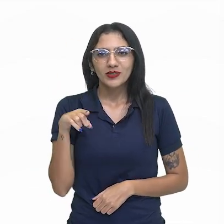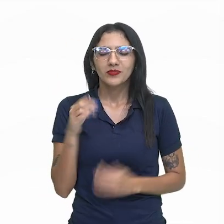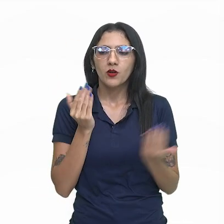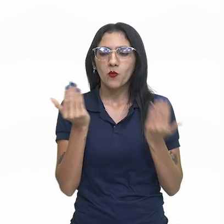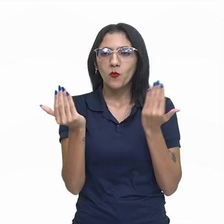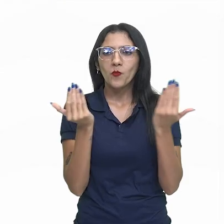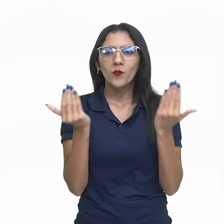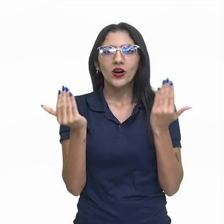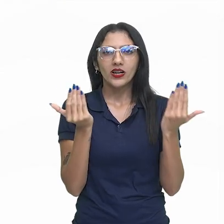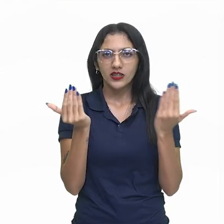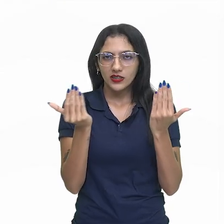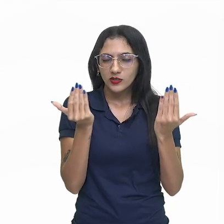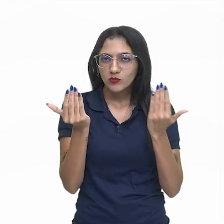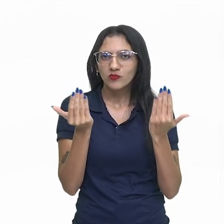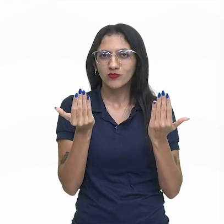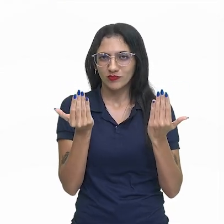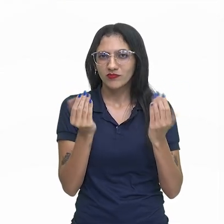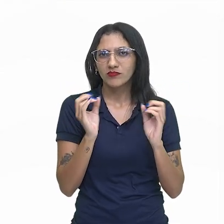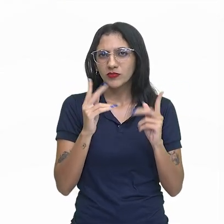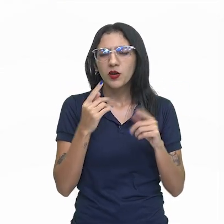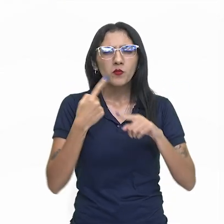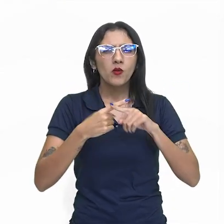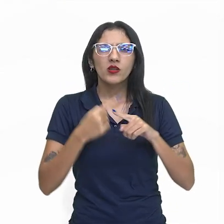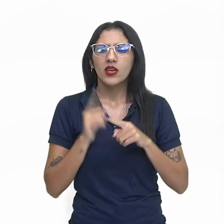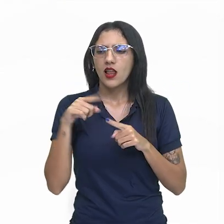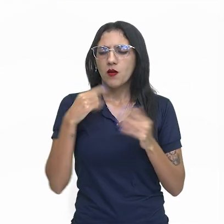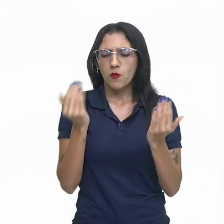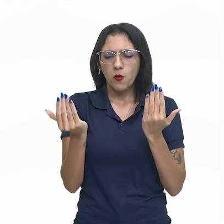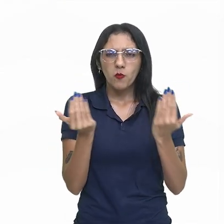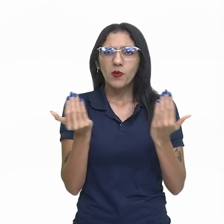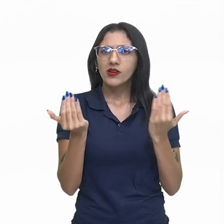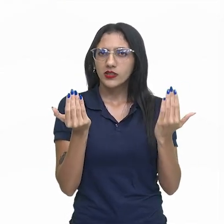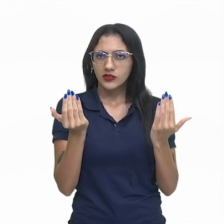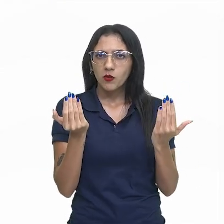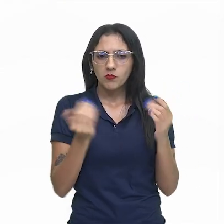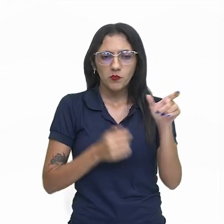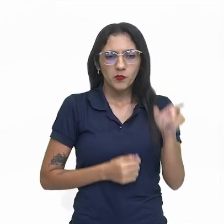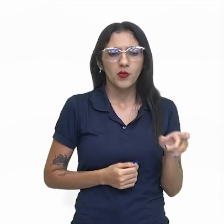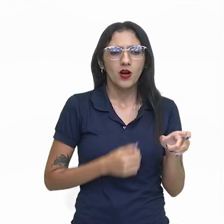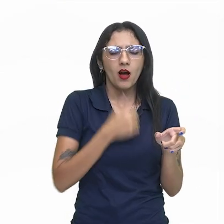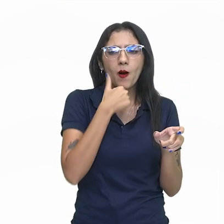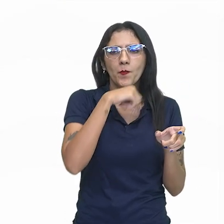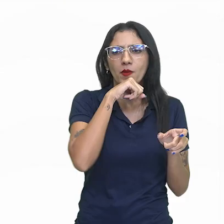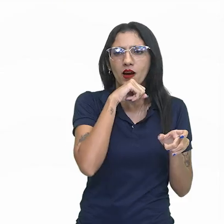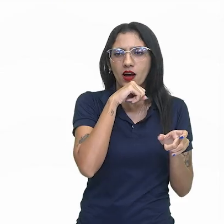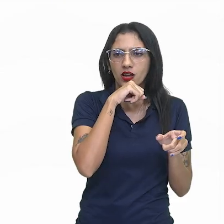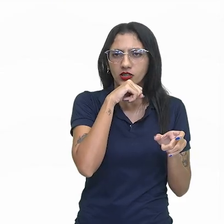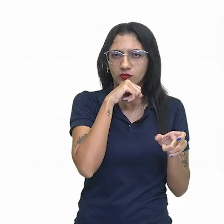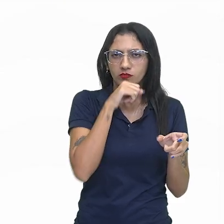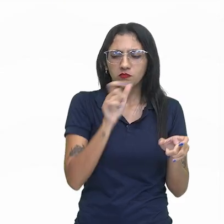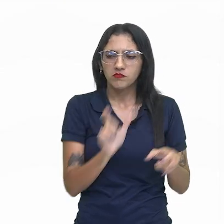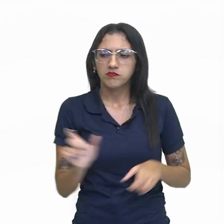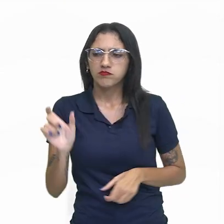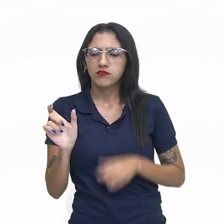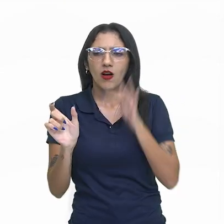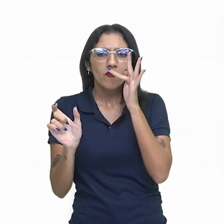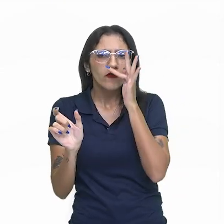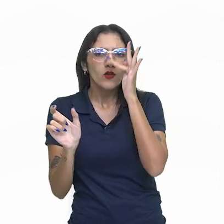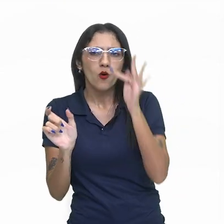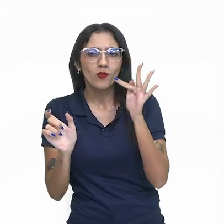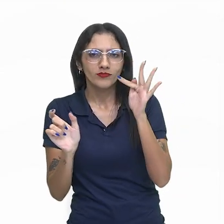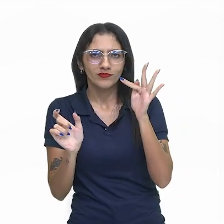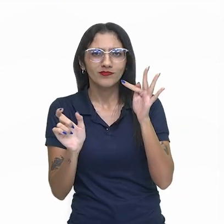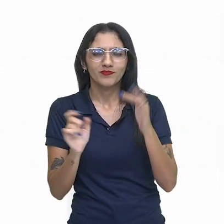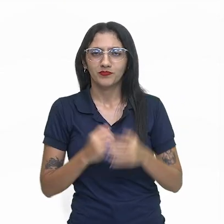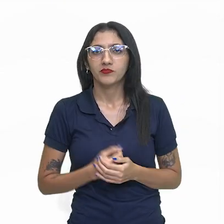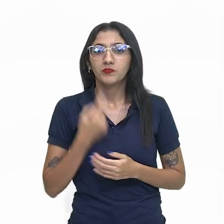comparação explícita. Por que é uma comparação explícita? Porque o como é um